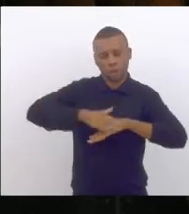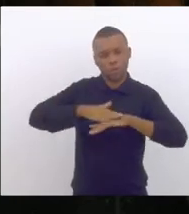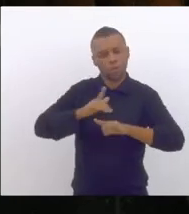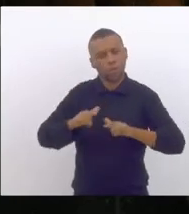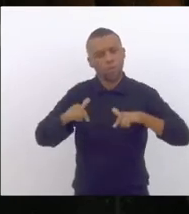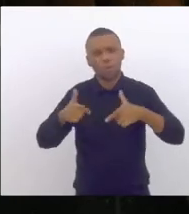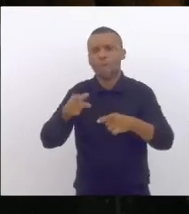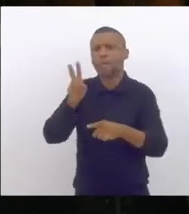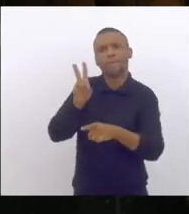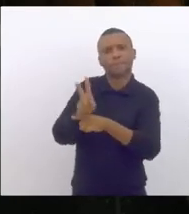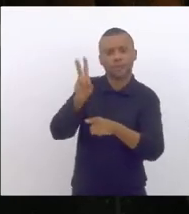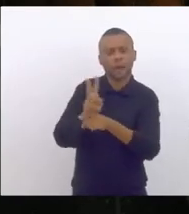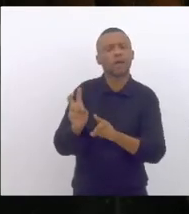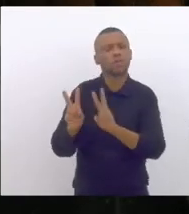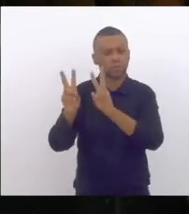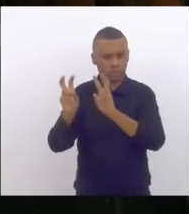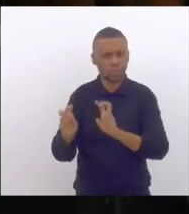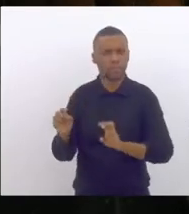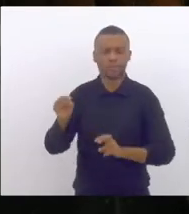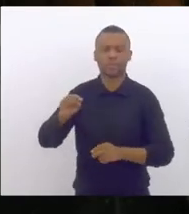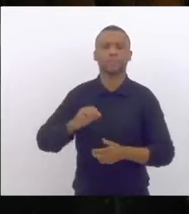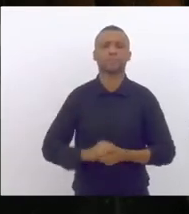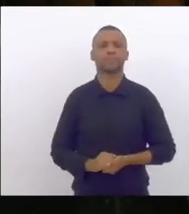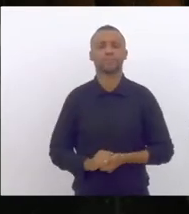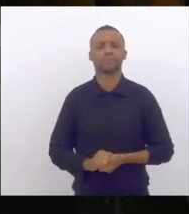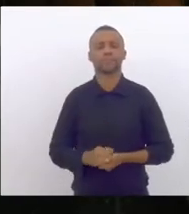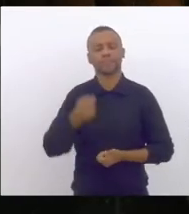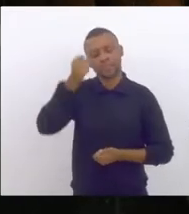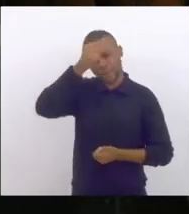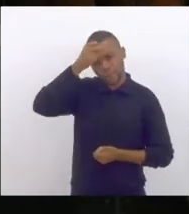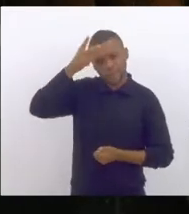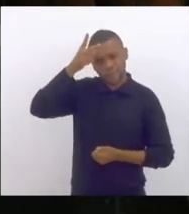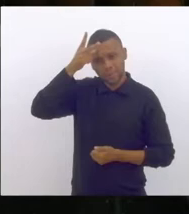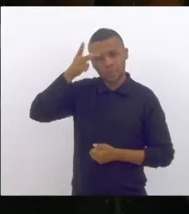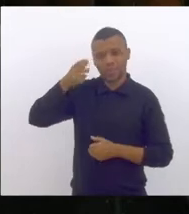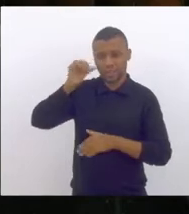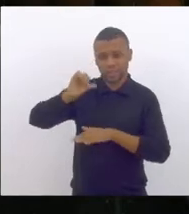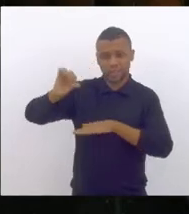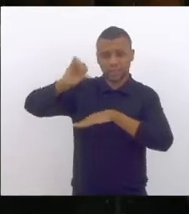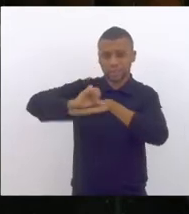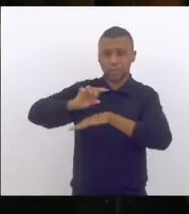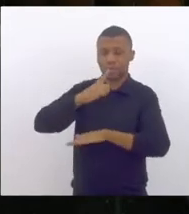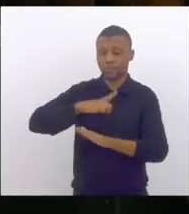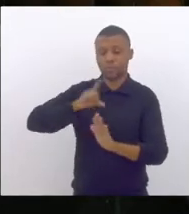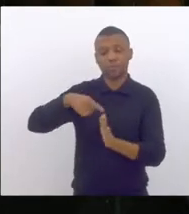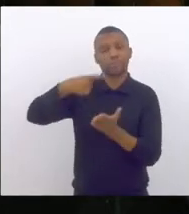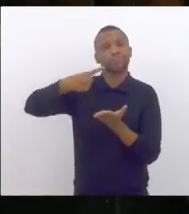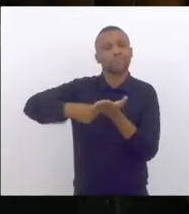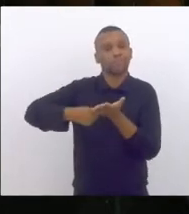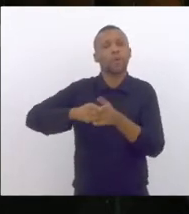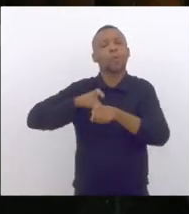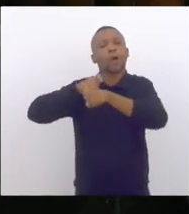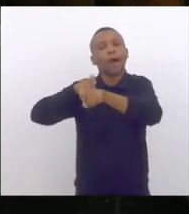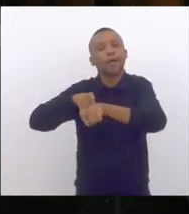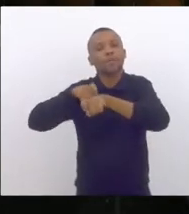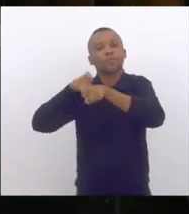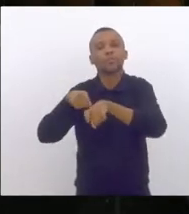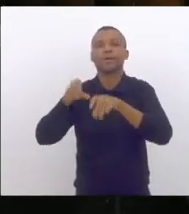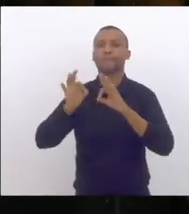Implacável quanto a isso na prefeitura na capital nós fizemos um compromisso com agricultura familiar